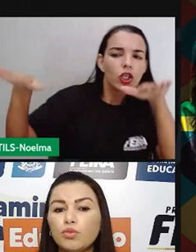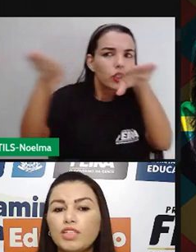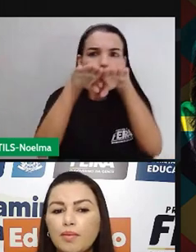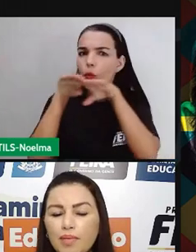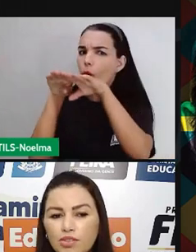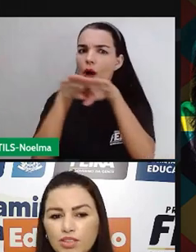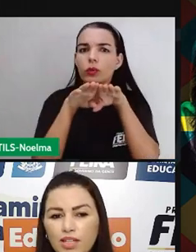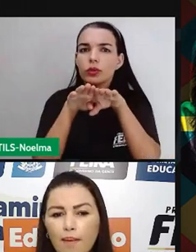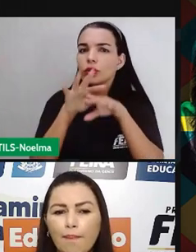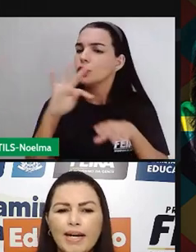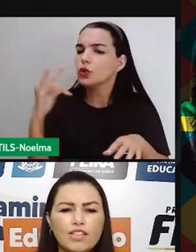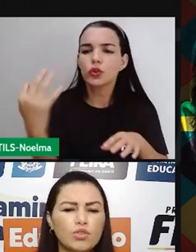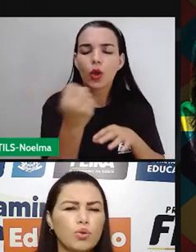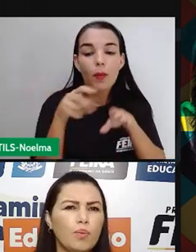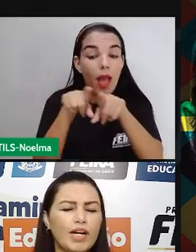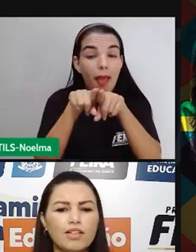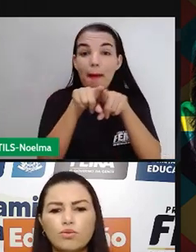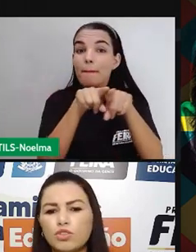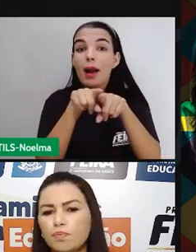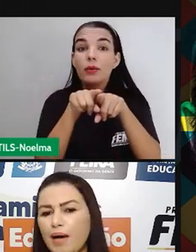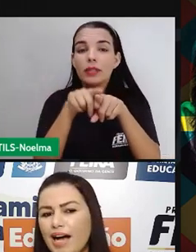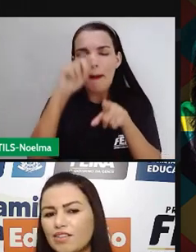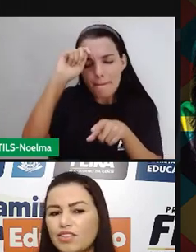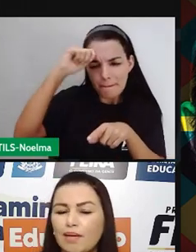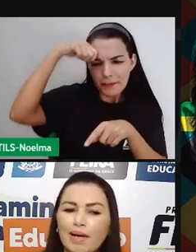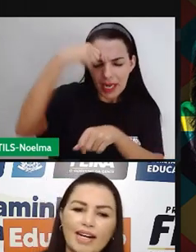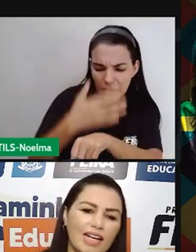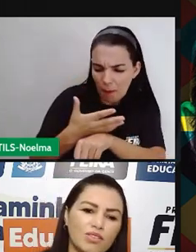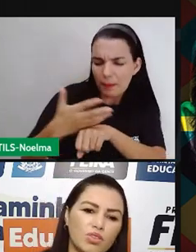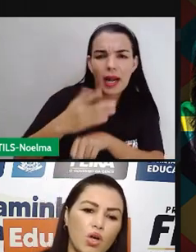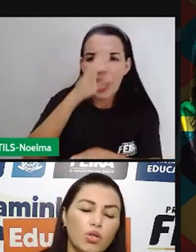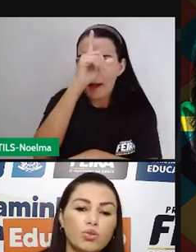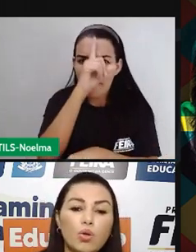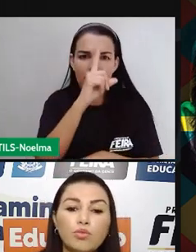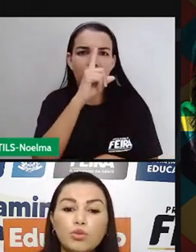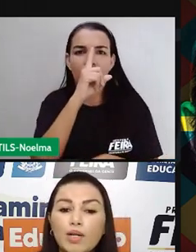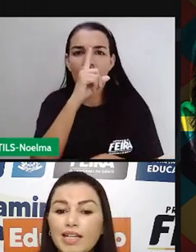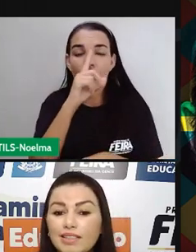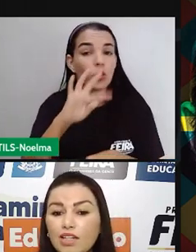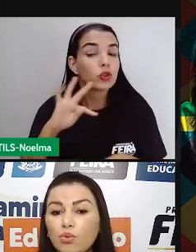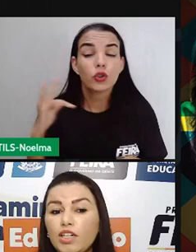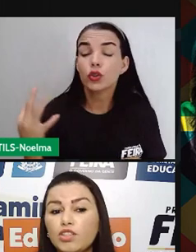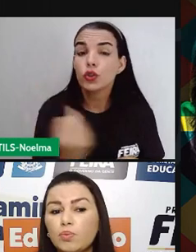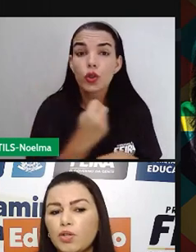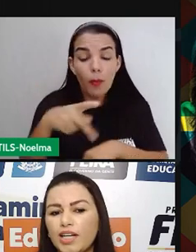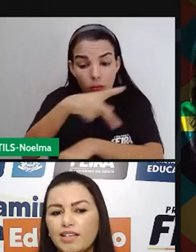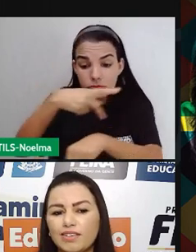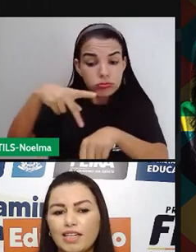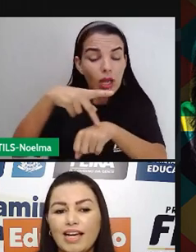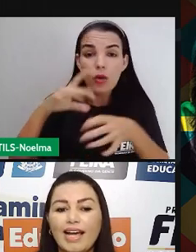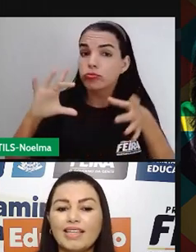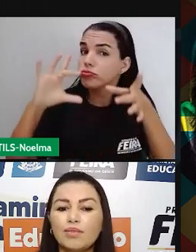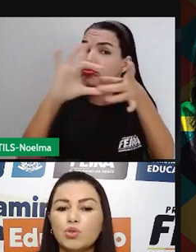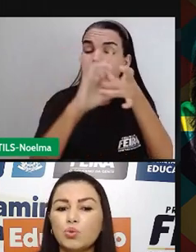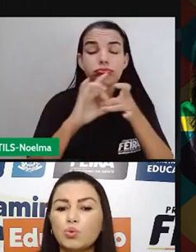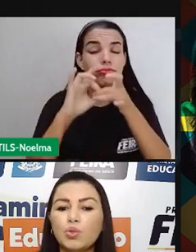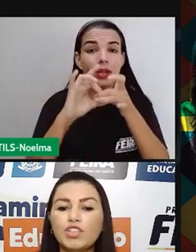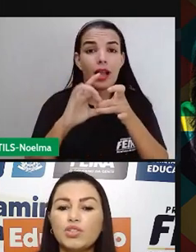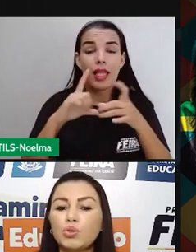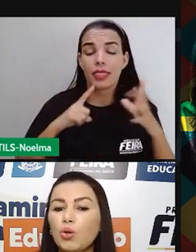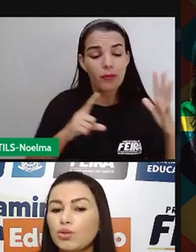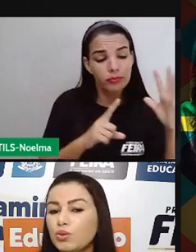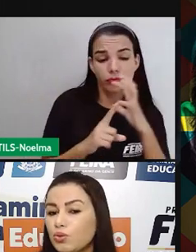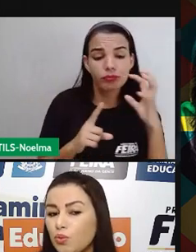somos irmãos. Pretos ou brancos, pardos, amarelos, somos uma nação unidos por elas. Herdamos